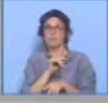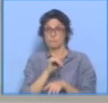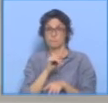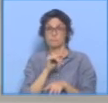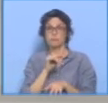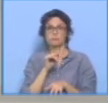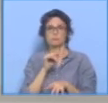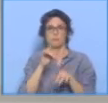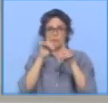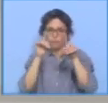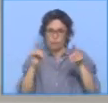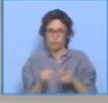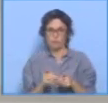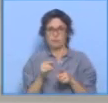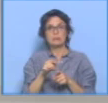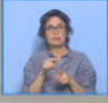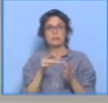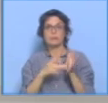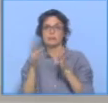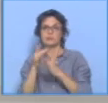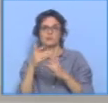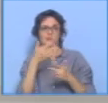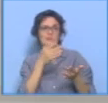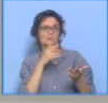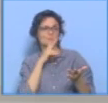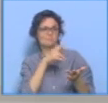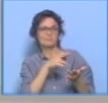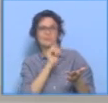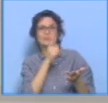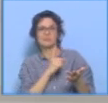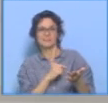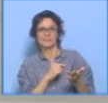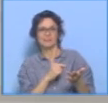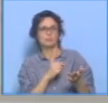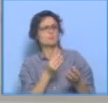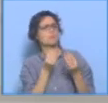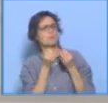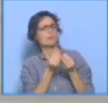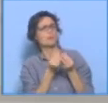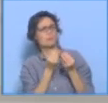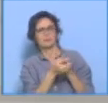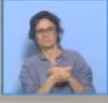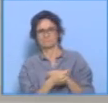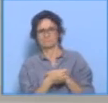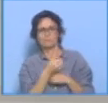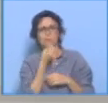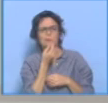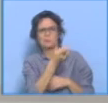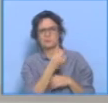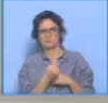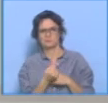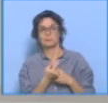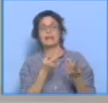deu a aprovação com nota máxima. Respondeste bem. Respondeste bem. Faz